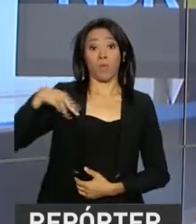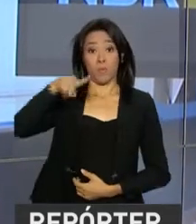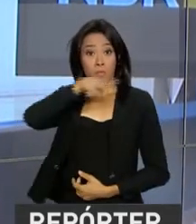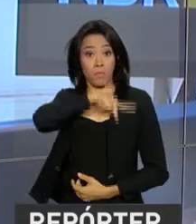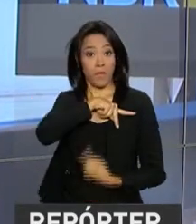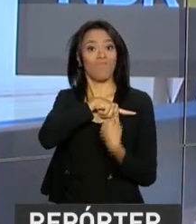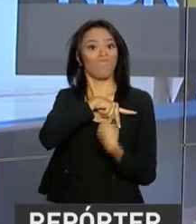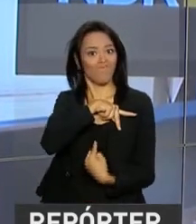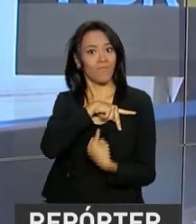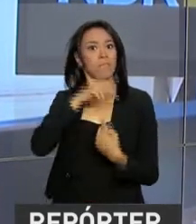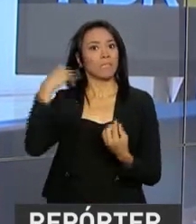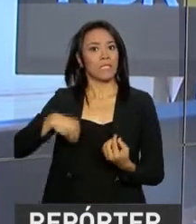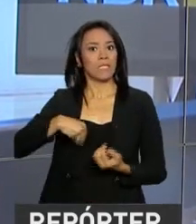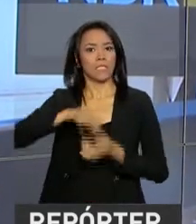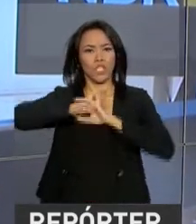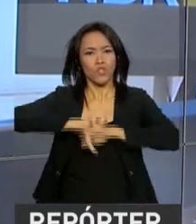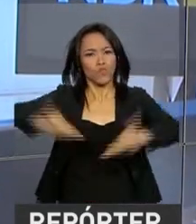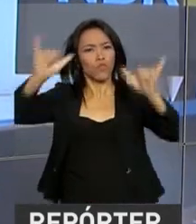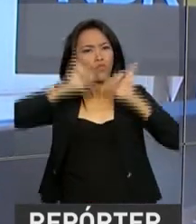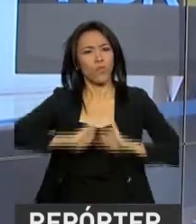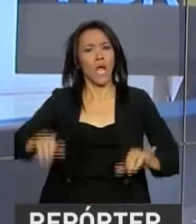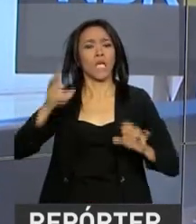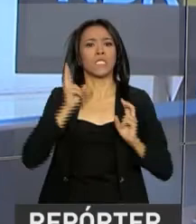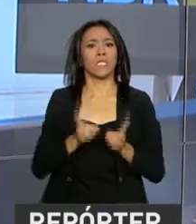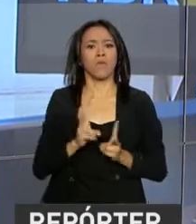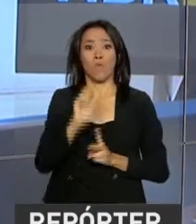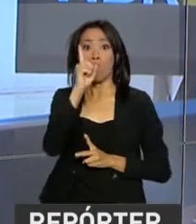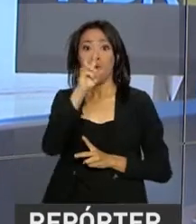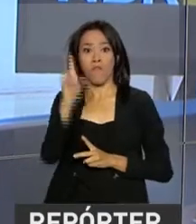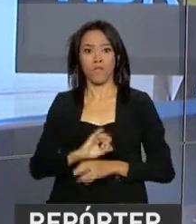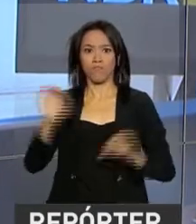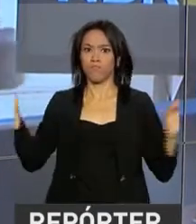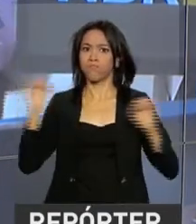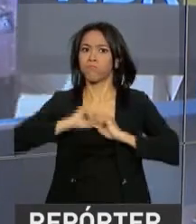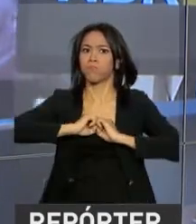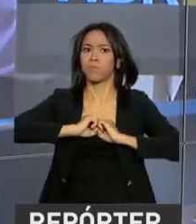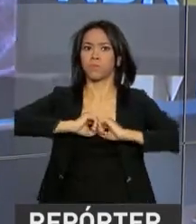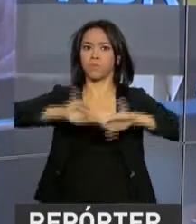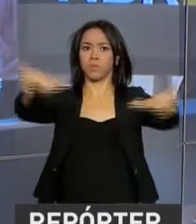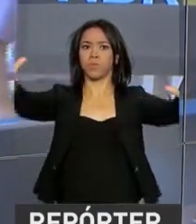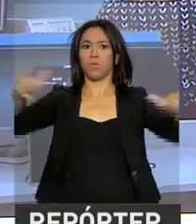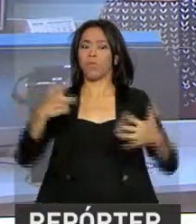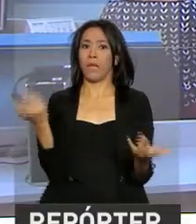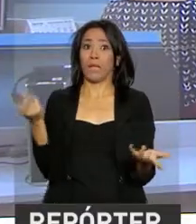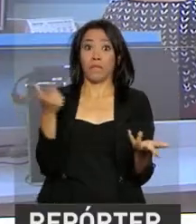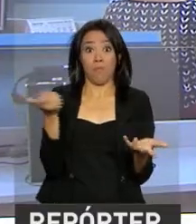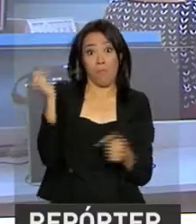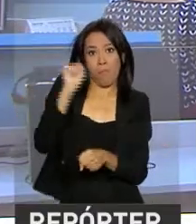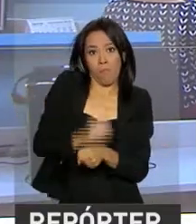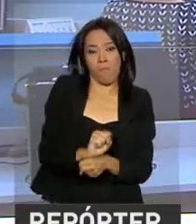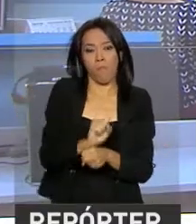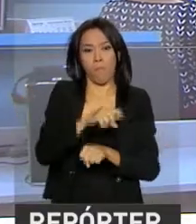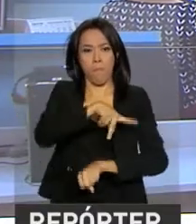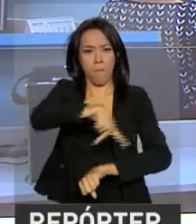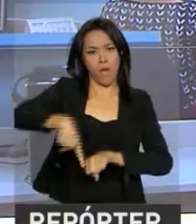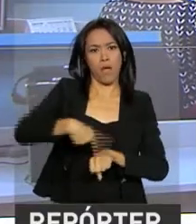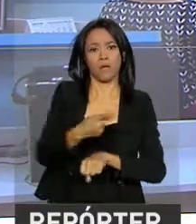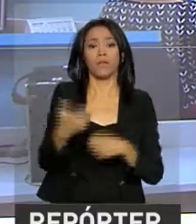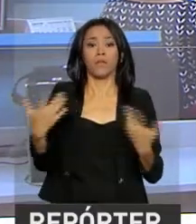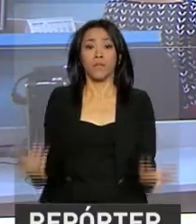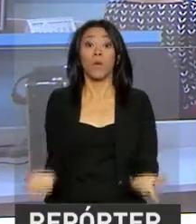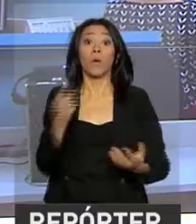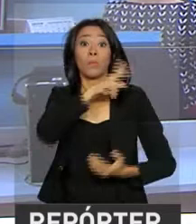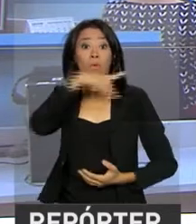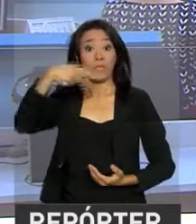Federal sejam divulgadas todas de uma só vez para não paralisar o país. Temer e o ministro da Fazenda,